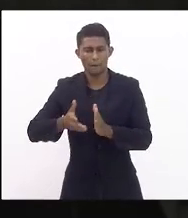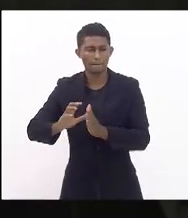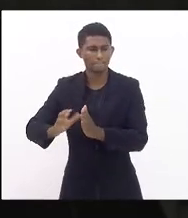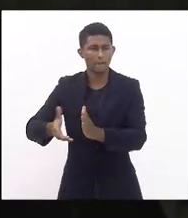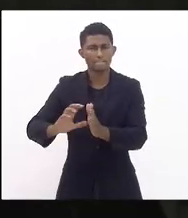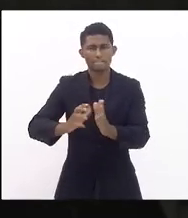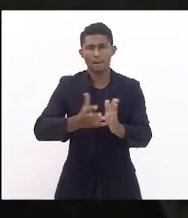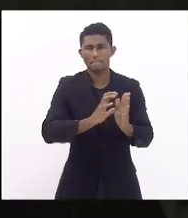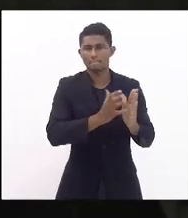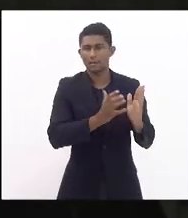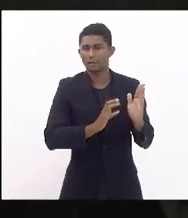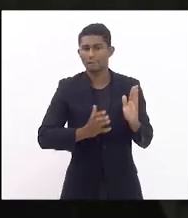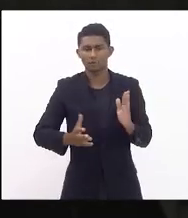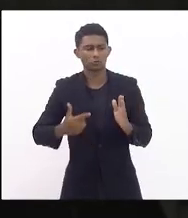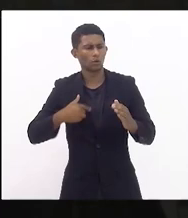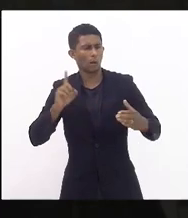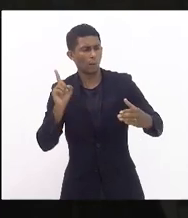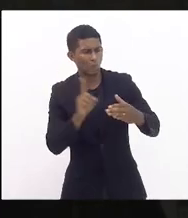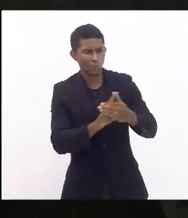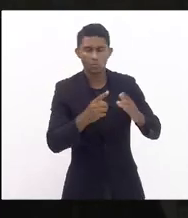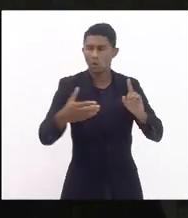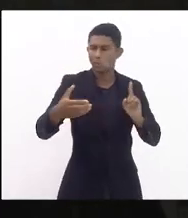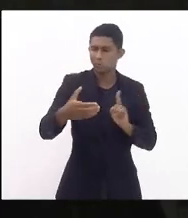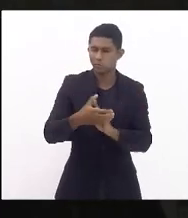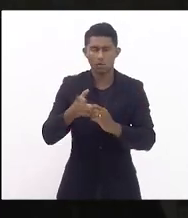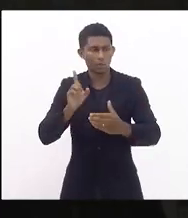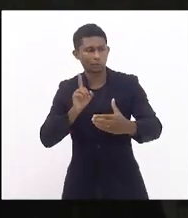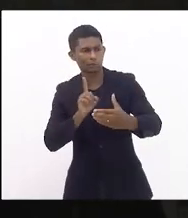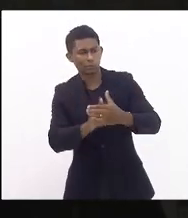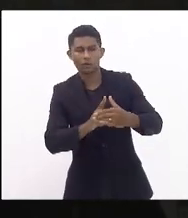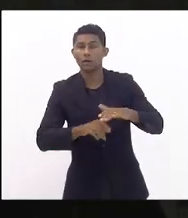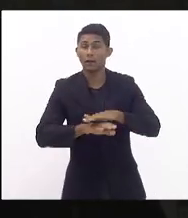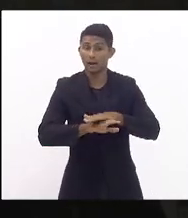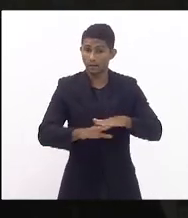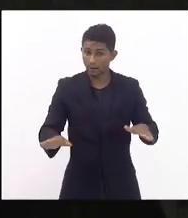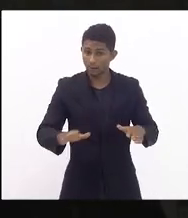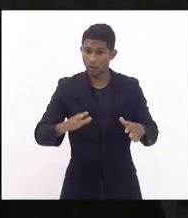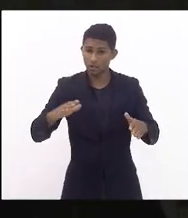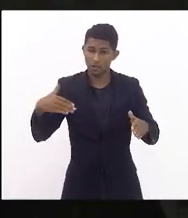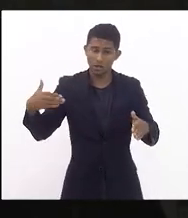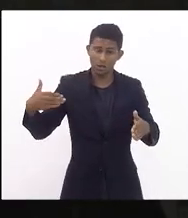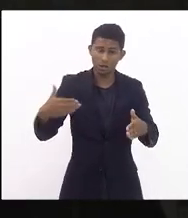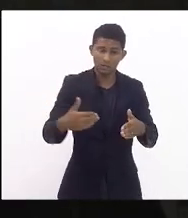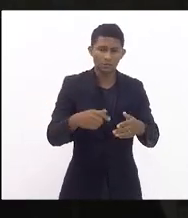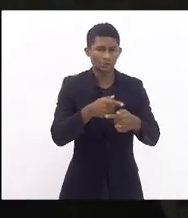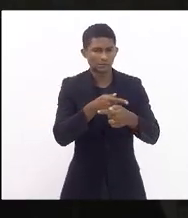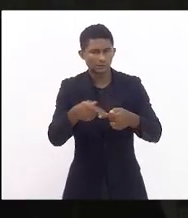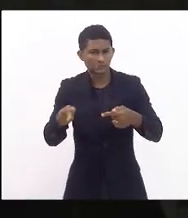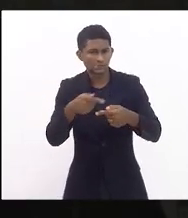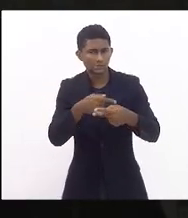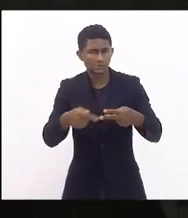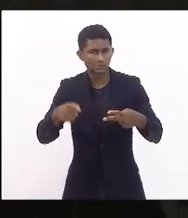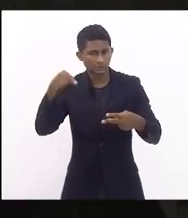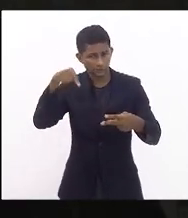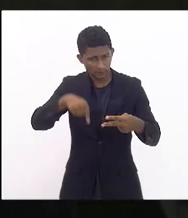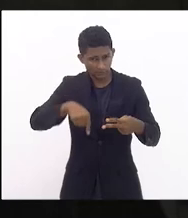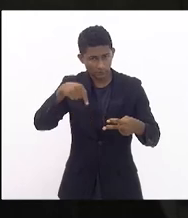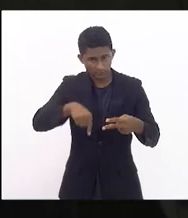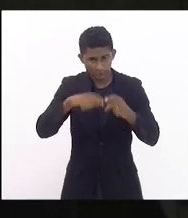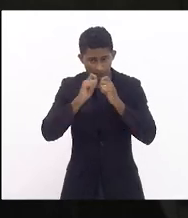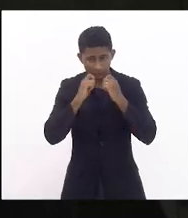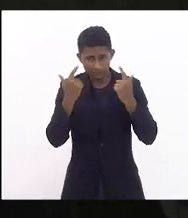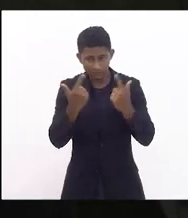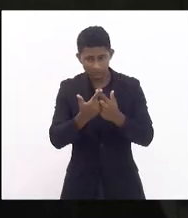diversos partidos políticos. Essas duas últimas semanas aqui no Parlamento, haverá